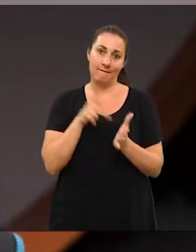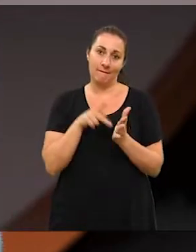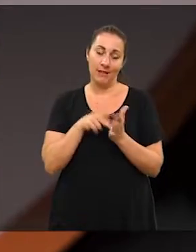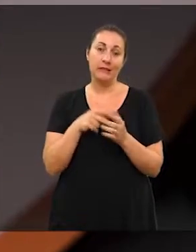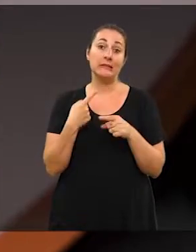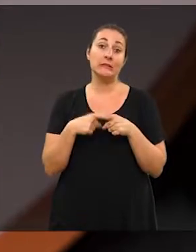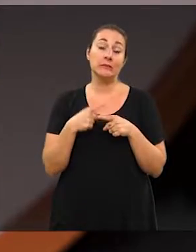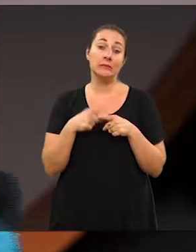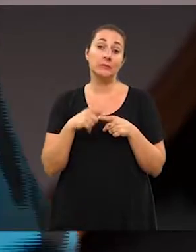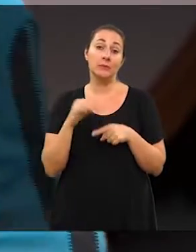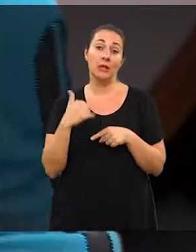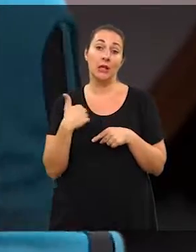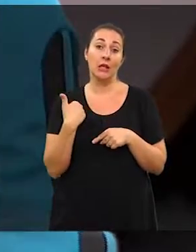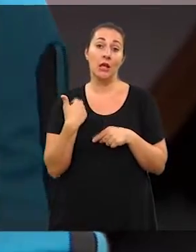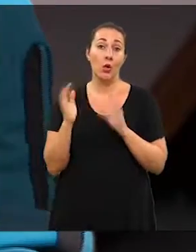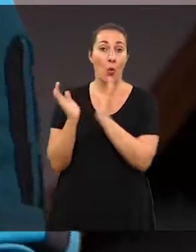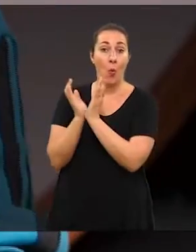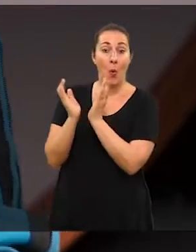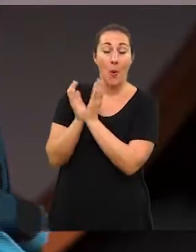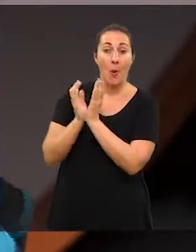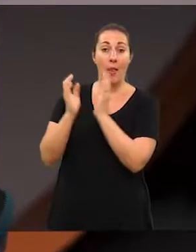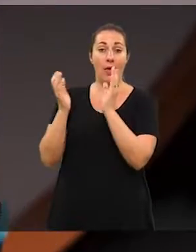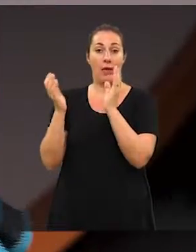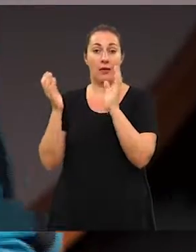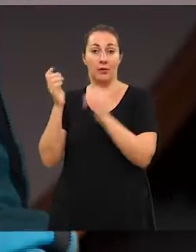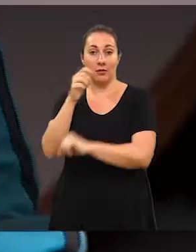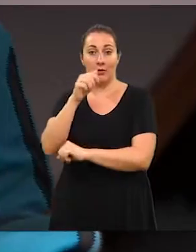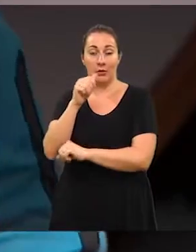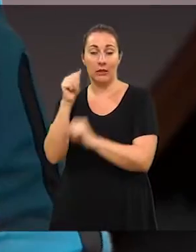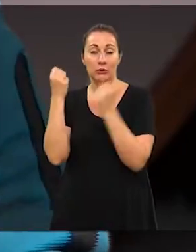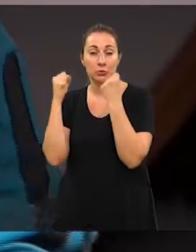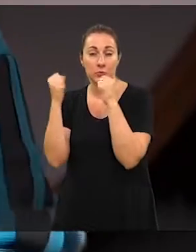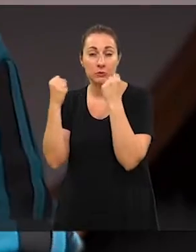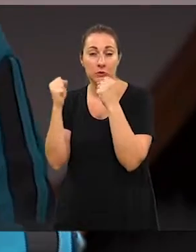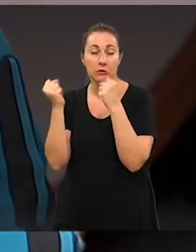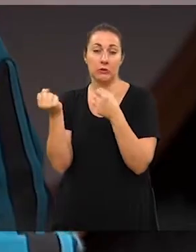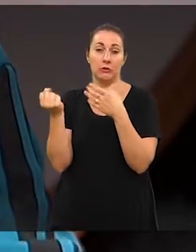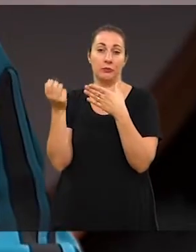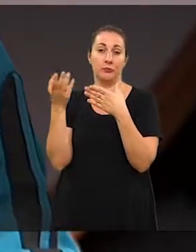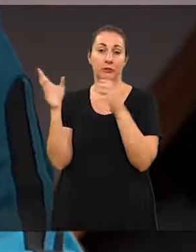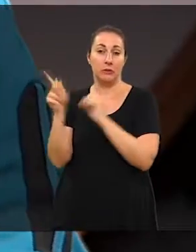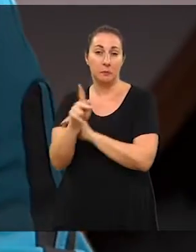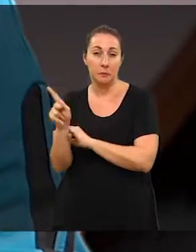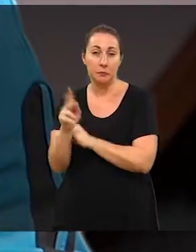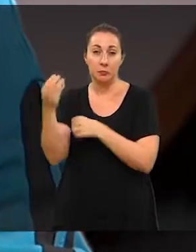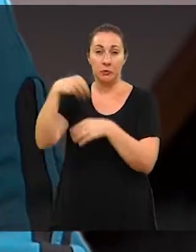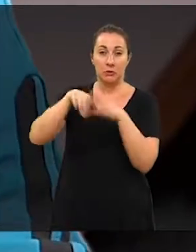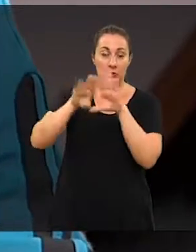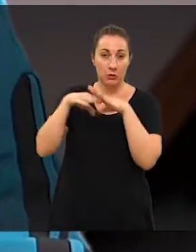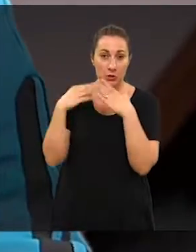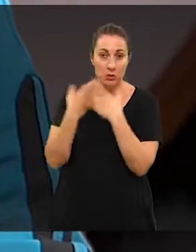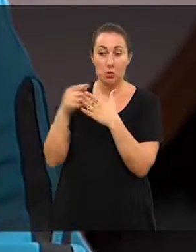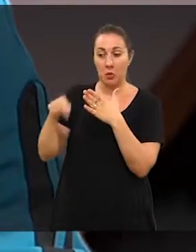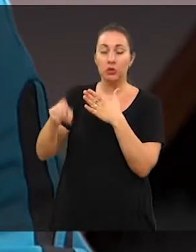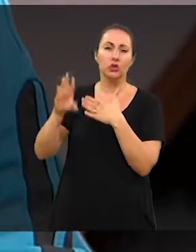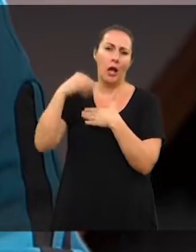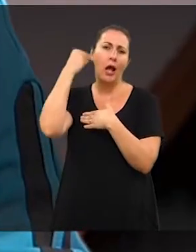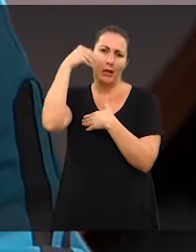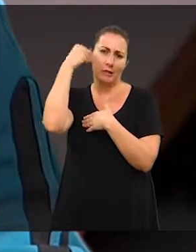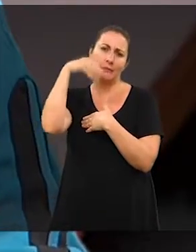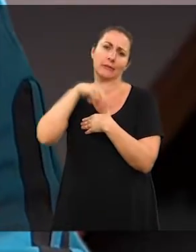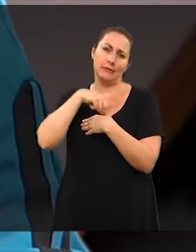nós temos os nossos colegas de Educação Física nas escolas, né? Que já tem uma